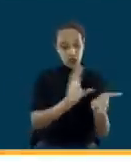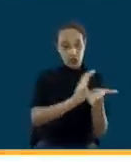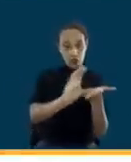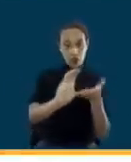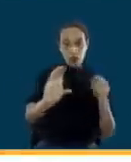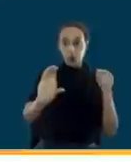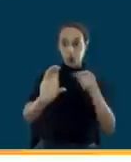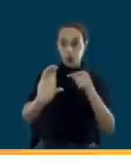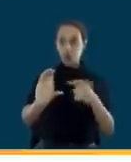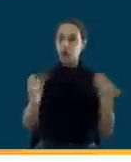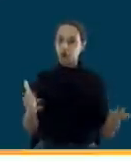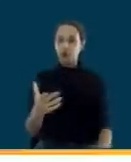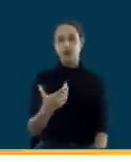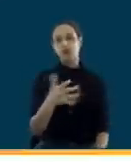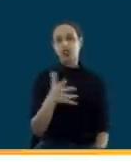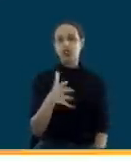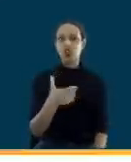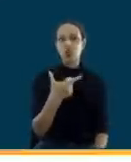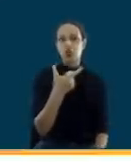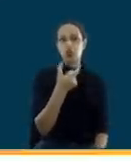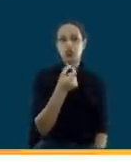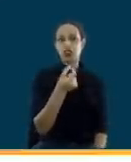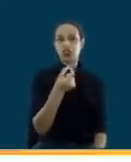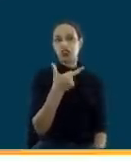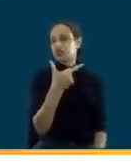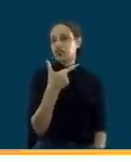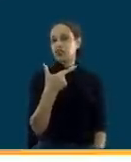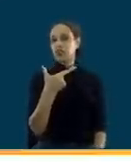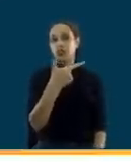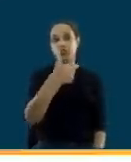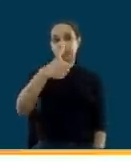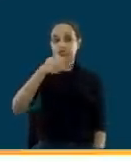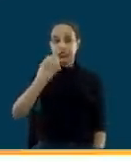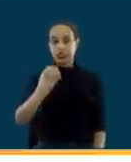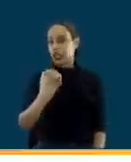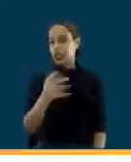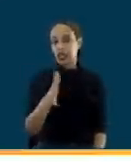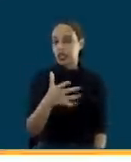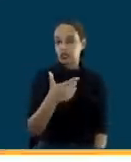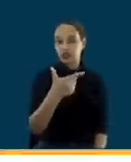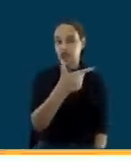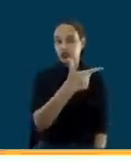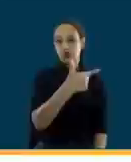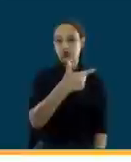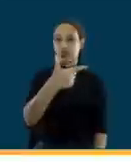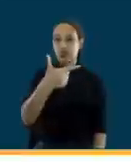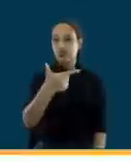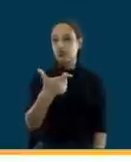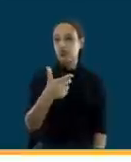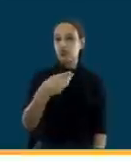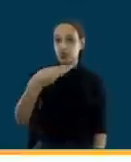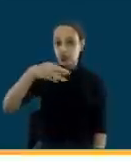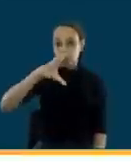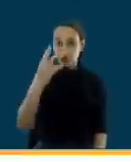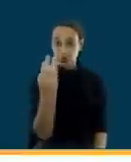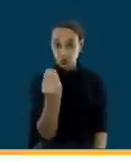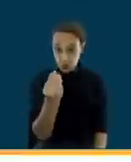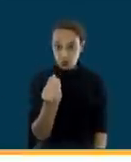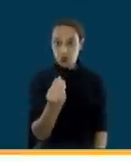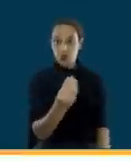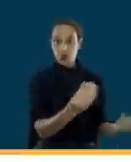milhões, cerca de 212 milhões, que chegam ao Estado do Rio de Janeiro e que vão precisar também